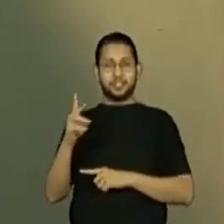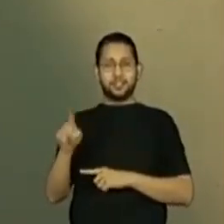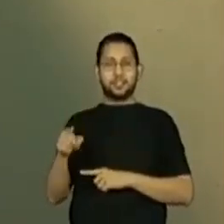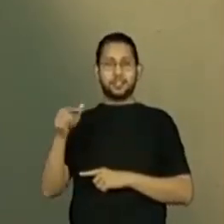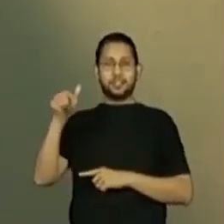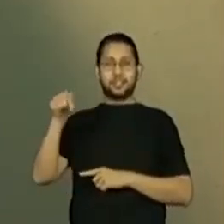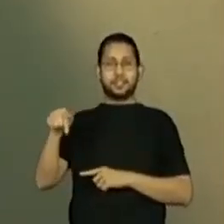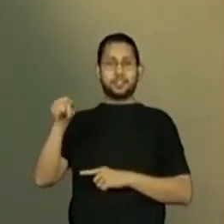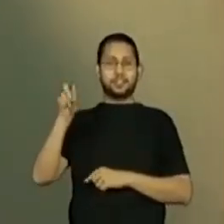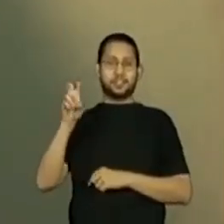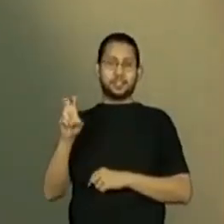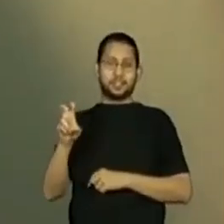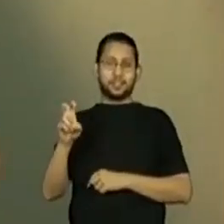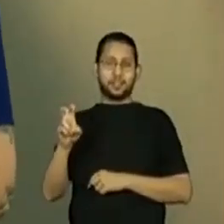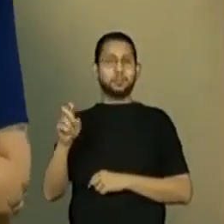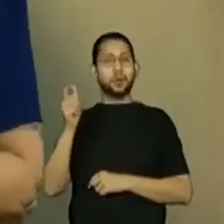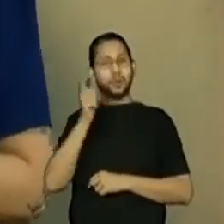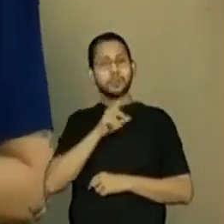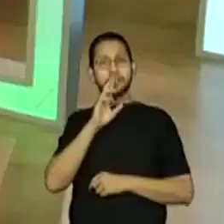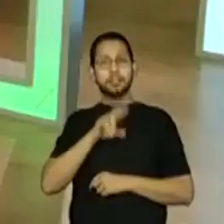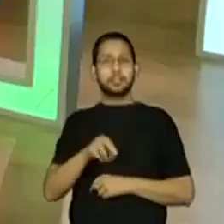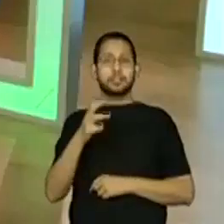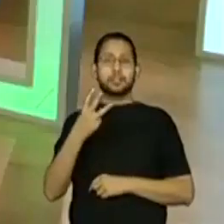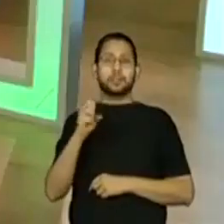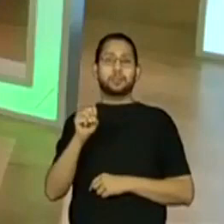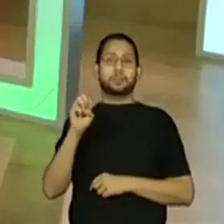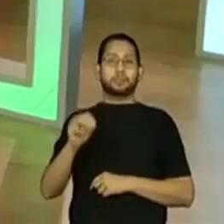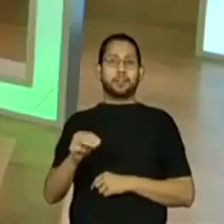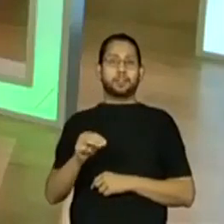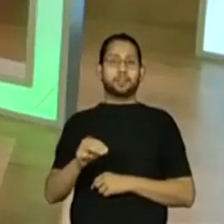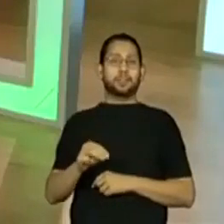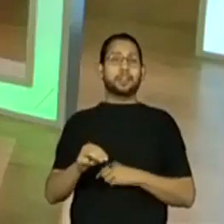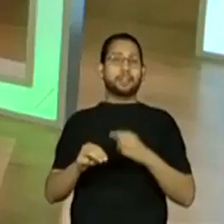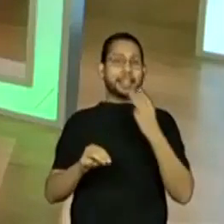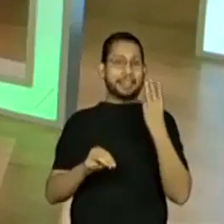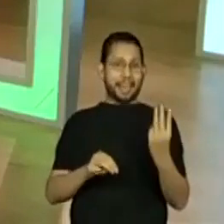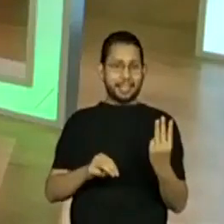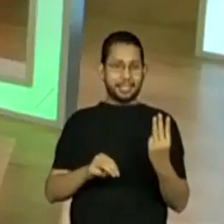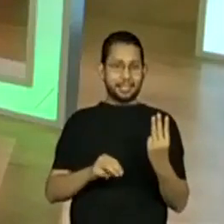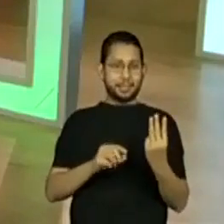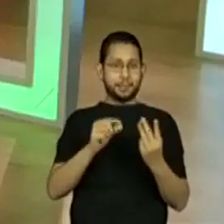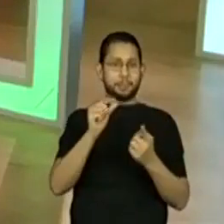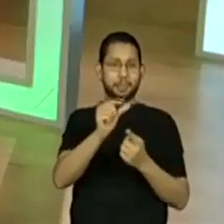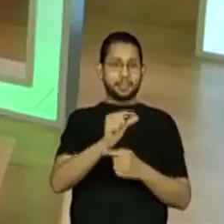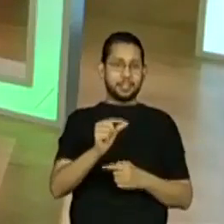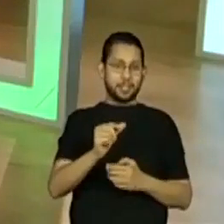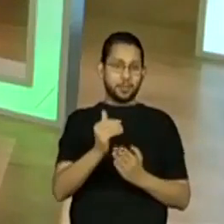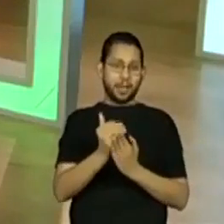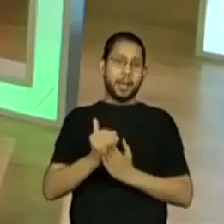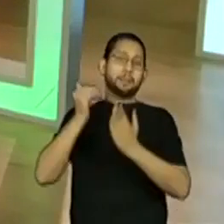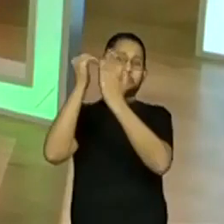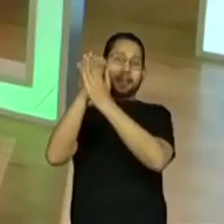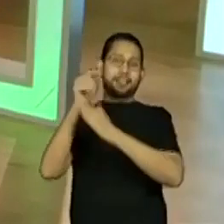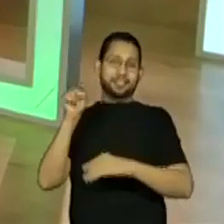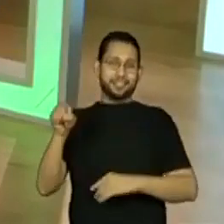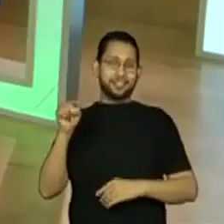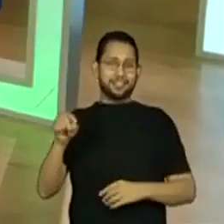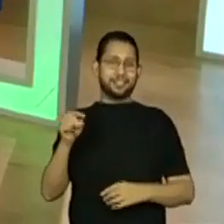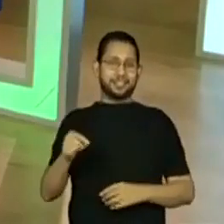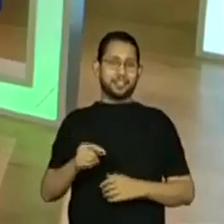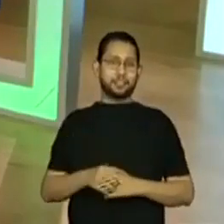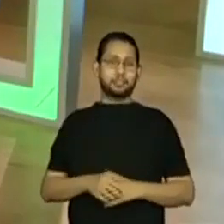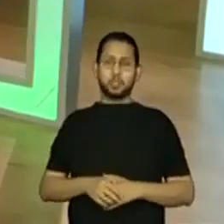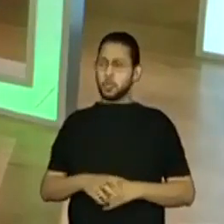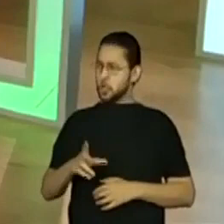23,75 para dar 38 metros. Então, seriam 3 pedacinhos a mais. É muita